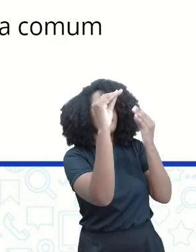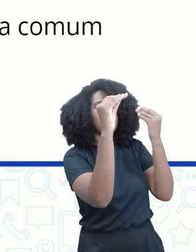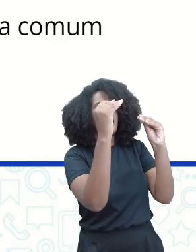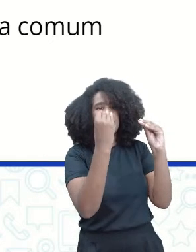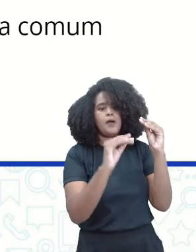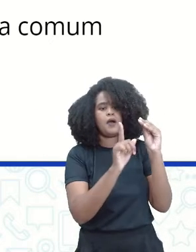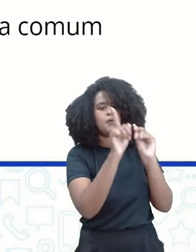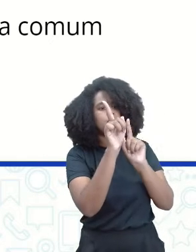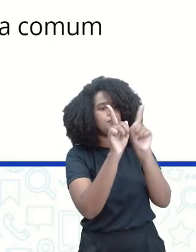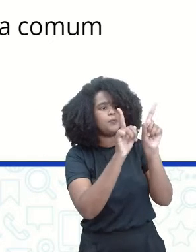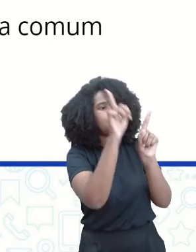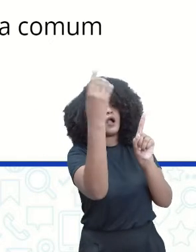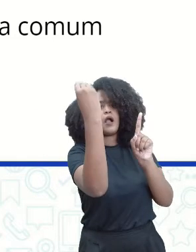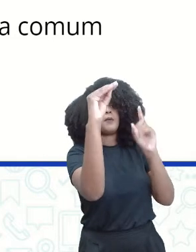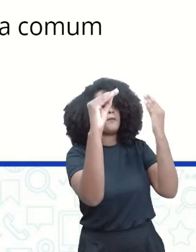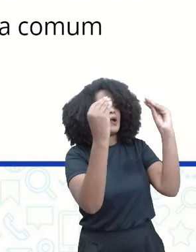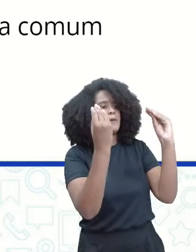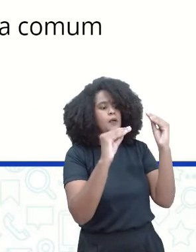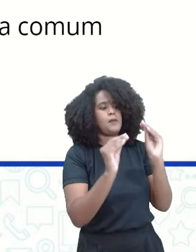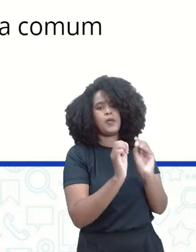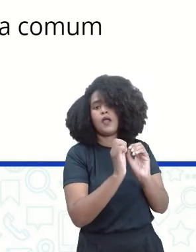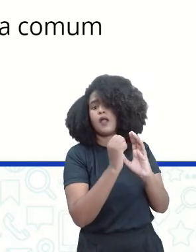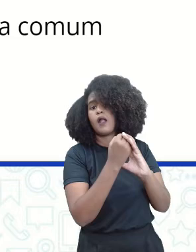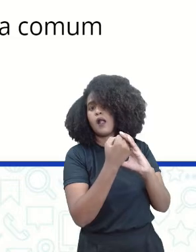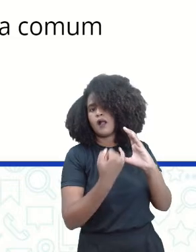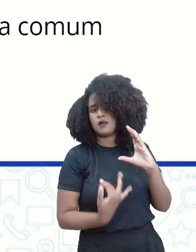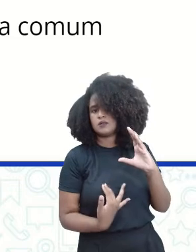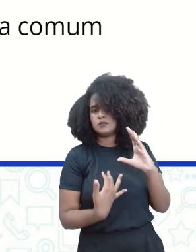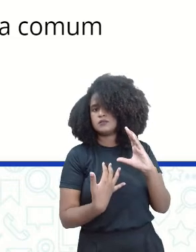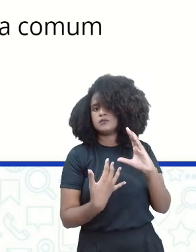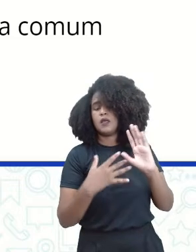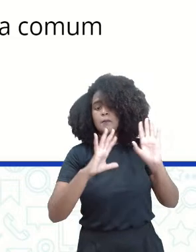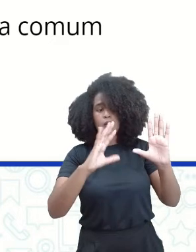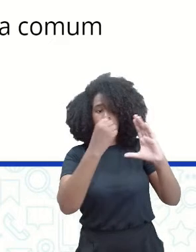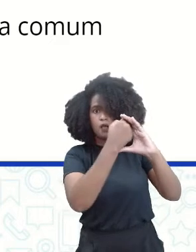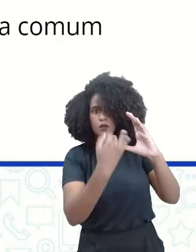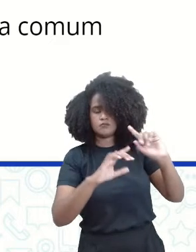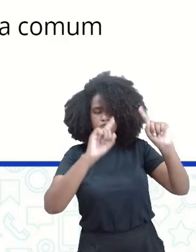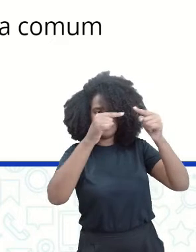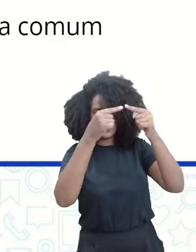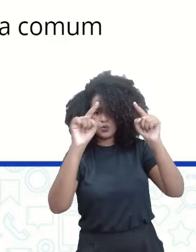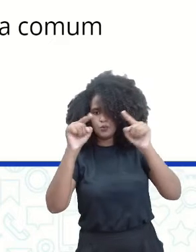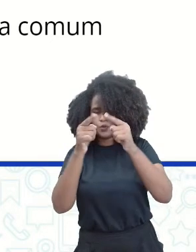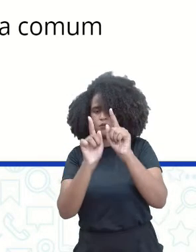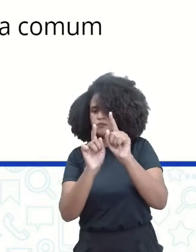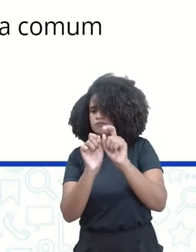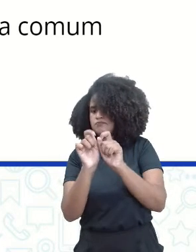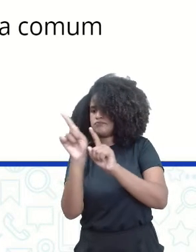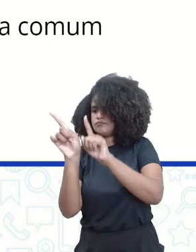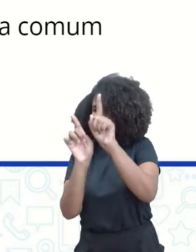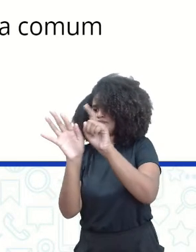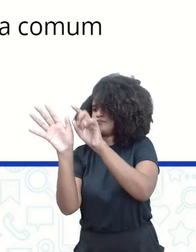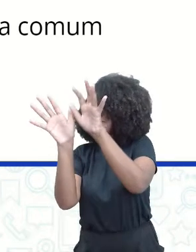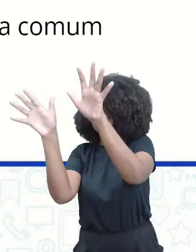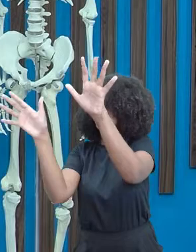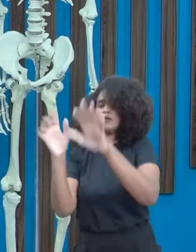linha características, vamos dizer assim, em comum, e foi se distanciando. Exemplo, ele